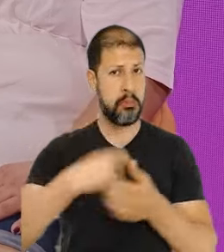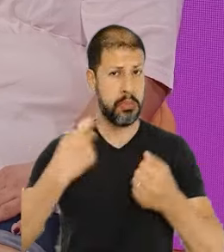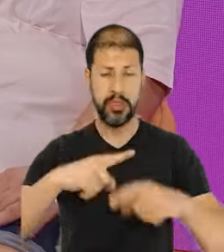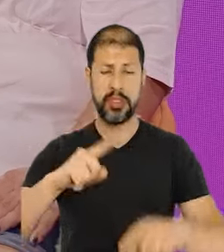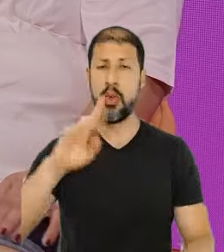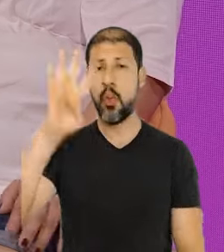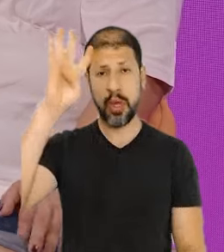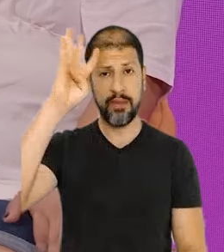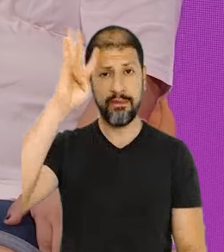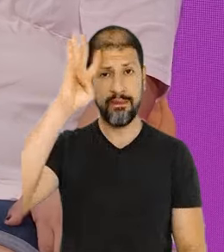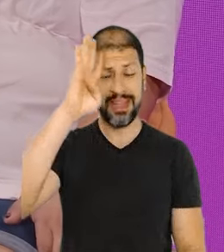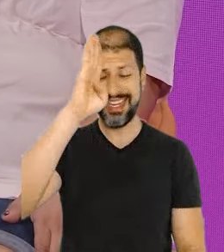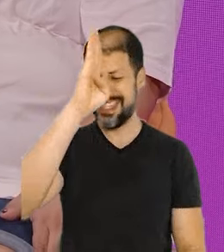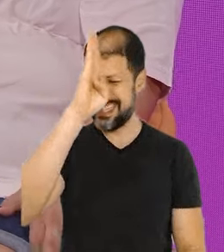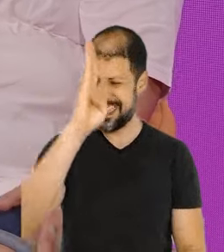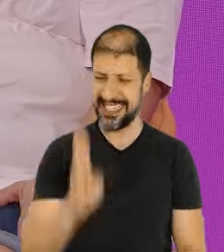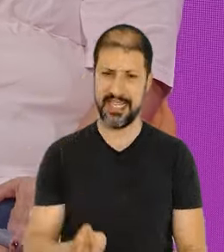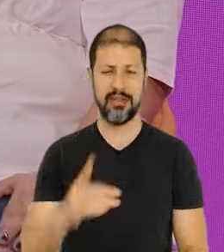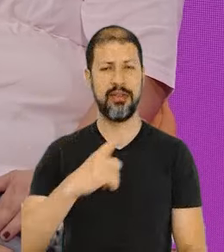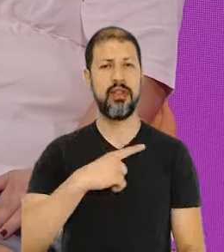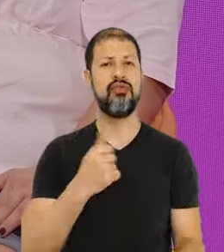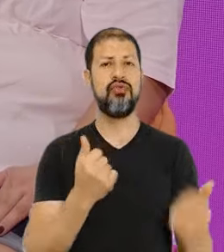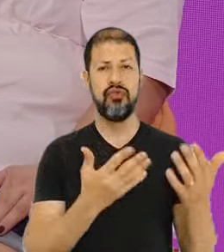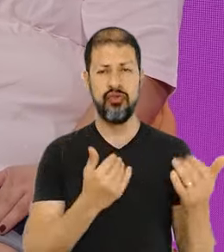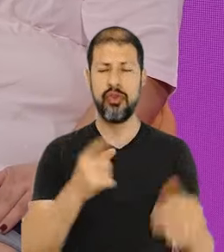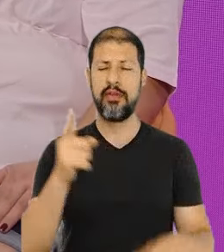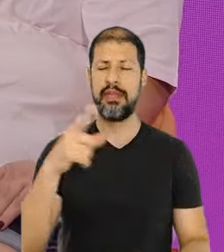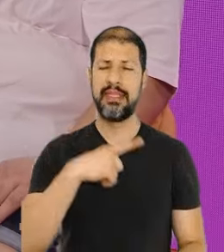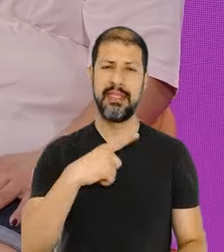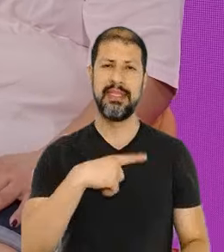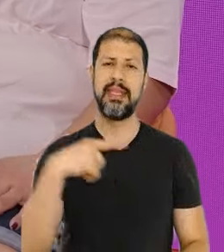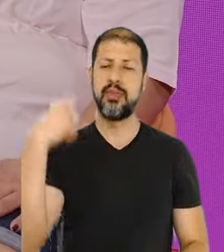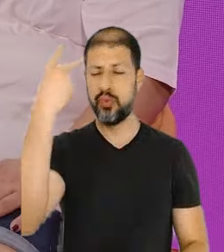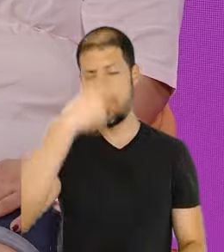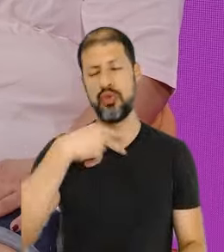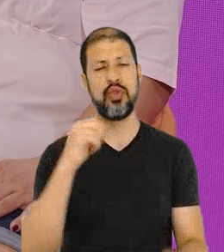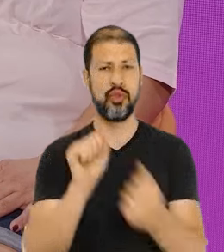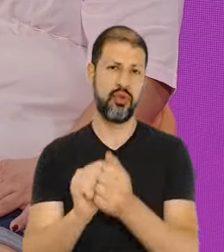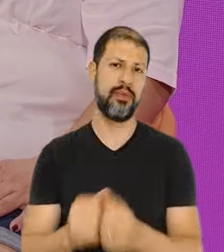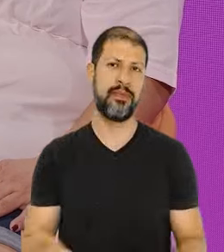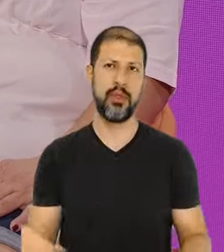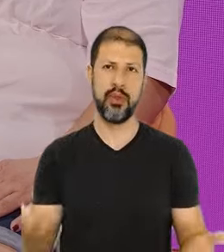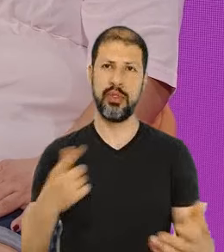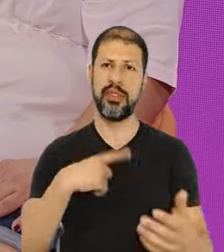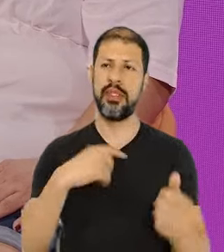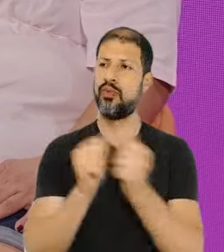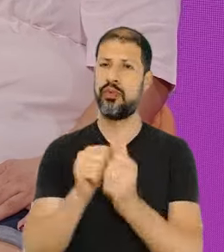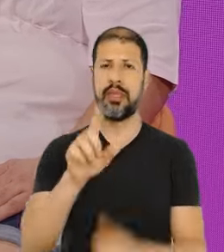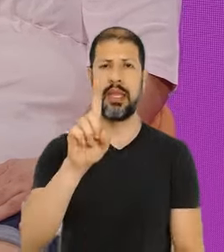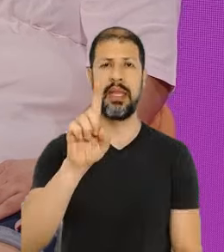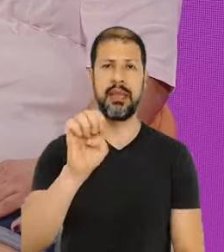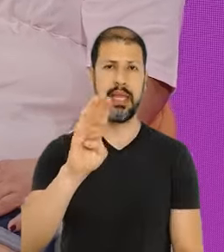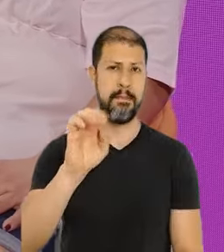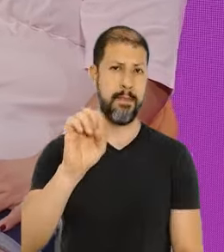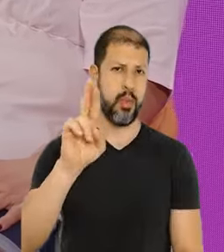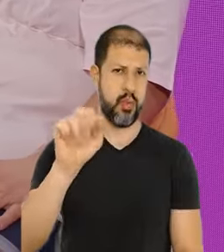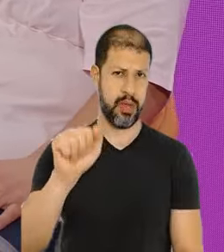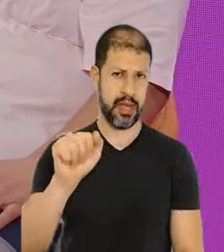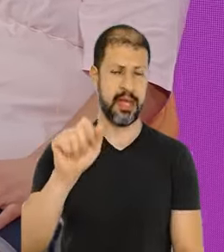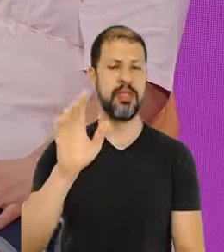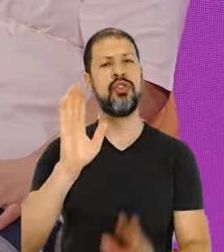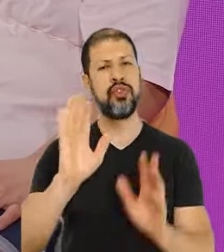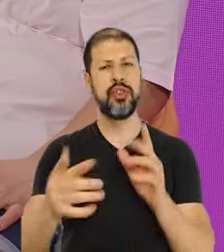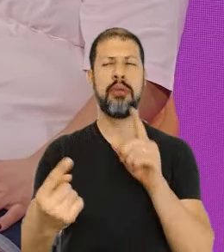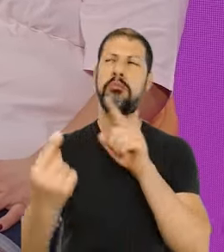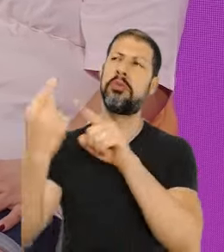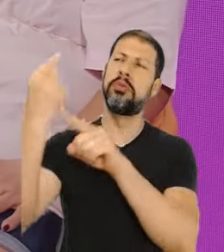quartas-feiras eu tenho eu tenho um jovem lá que fica no 2 horas com a gente hoje nós estamos com a Débora né que a Débora já teve com a